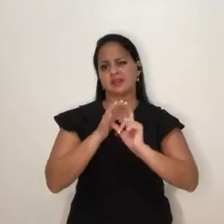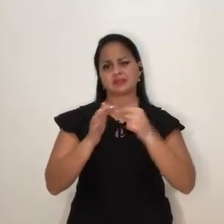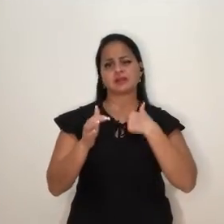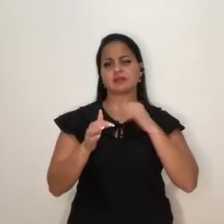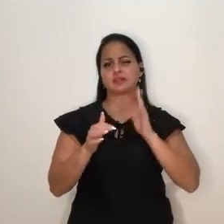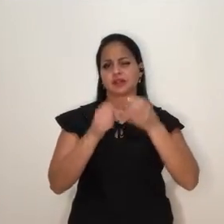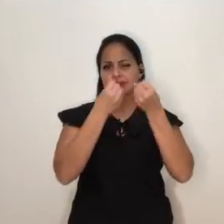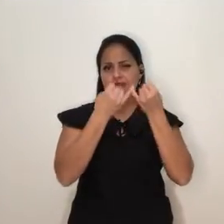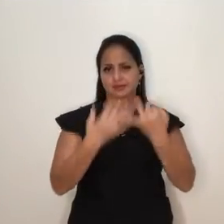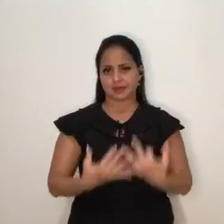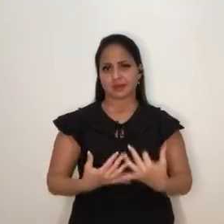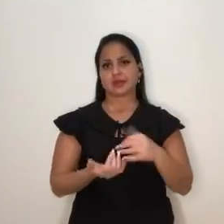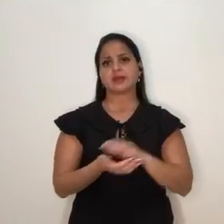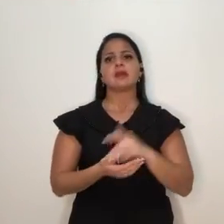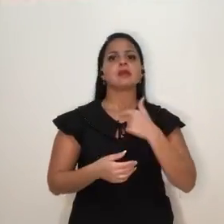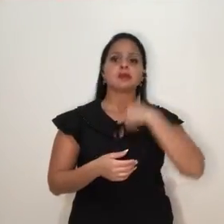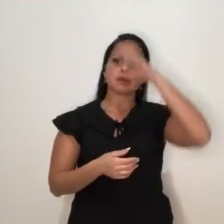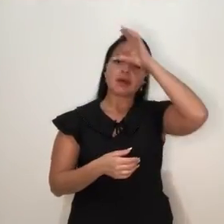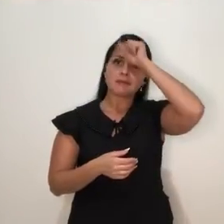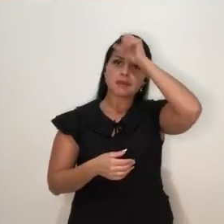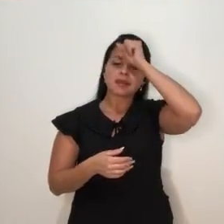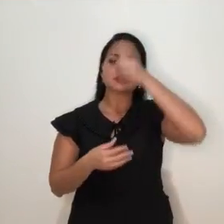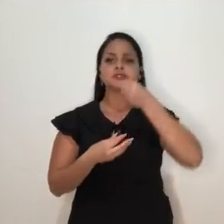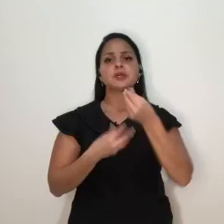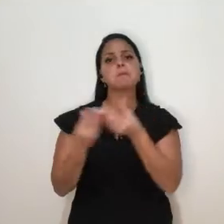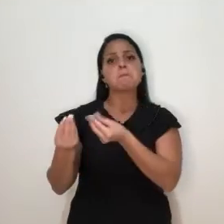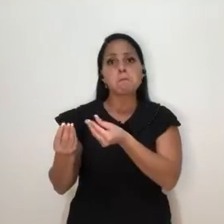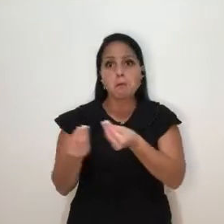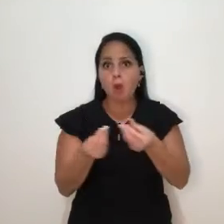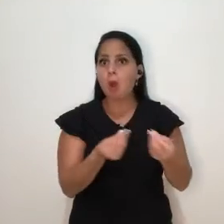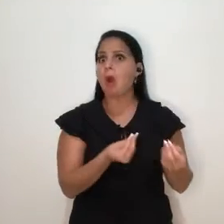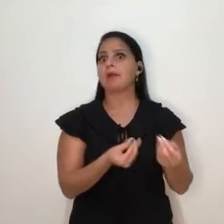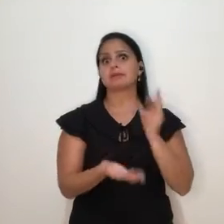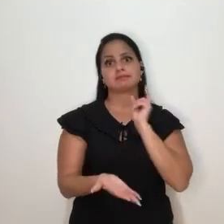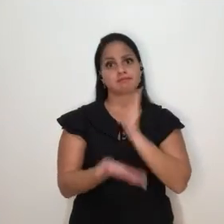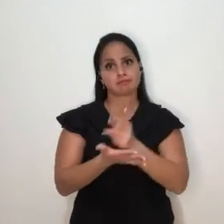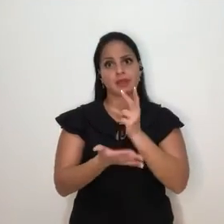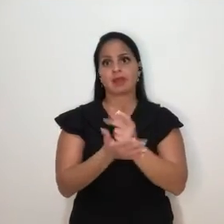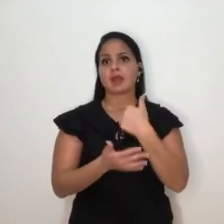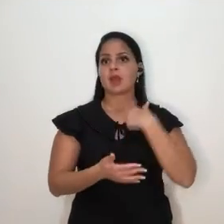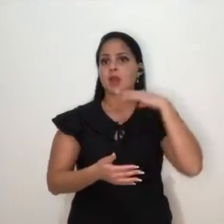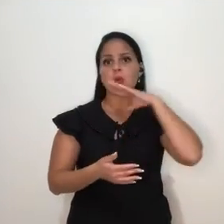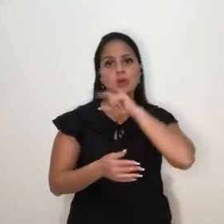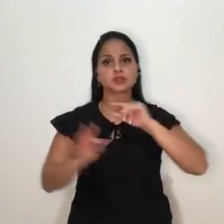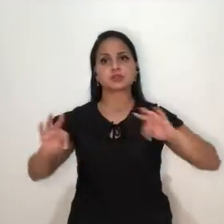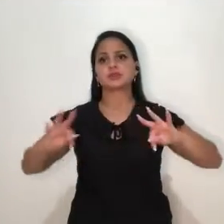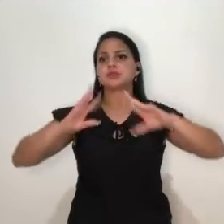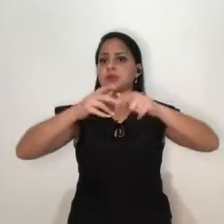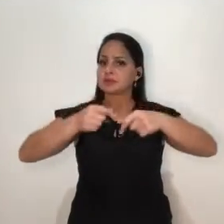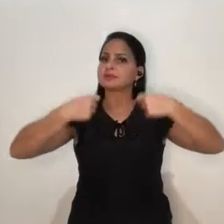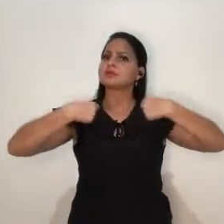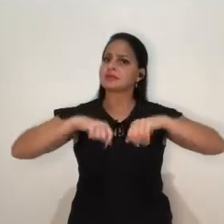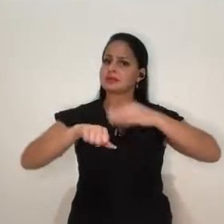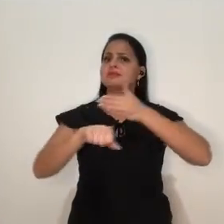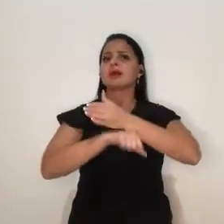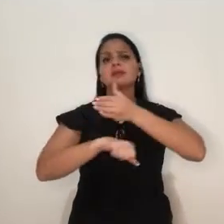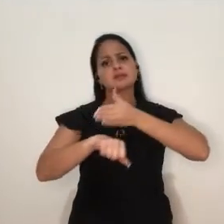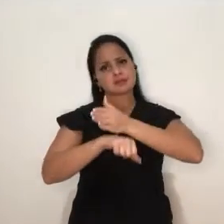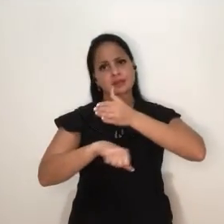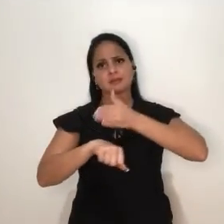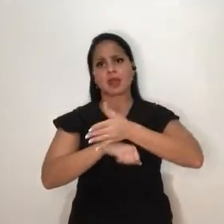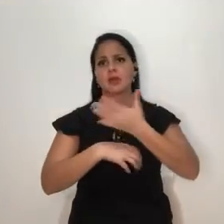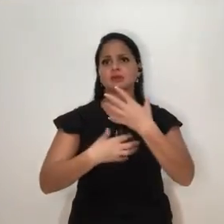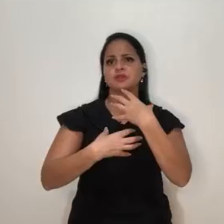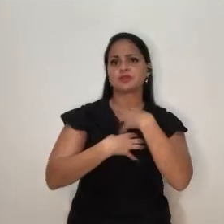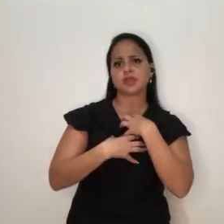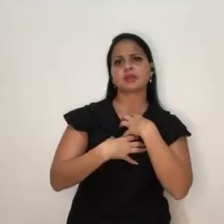E acho que todo mundo deveria fazer, porque é uma forma da gente sair um pouco da nossa zona de conforto também,